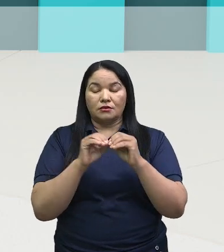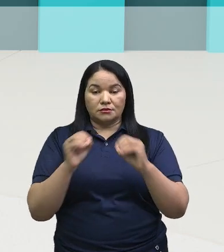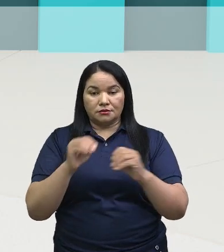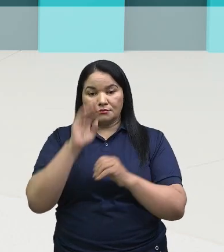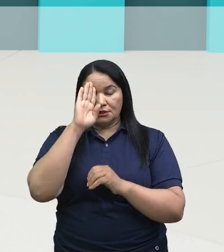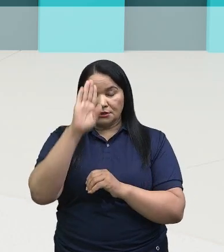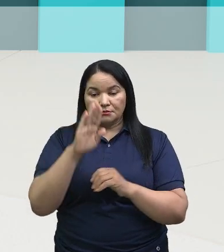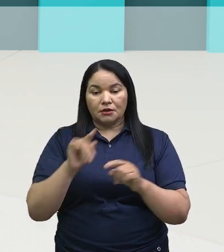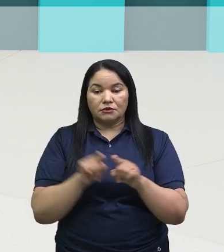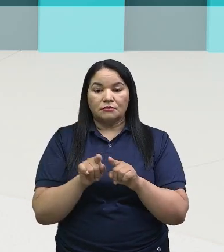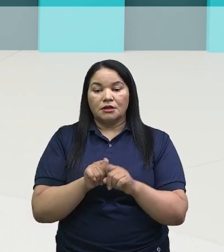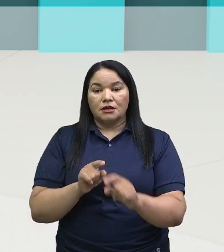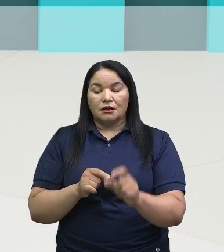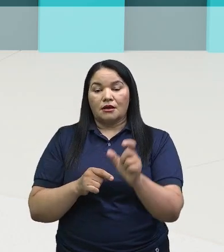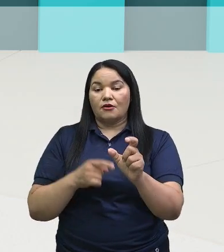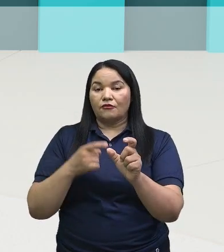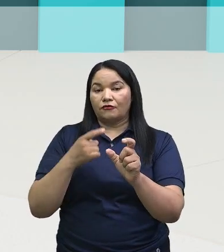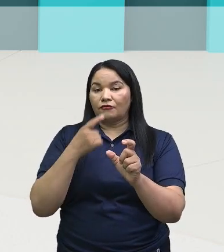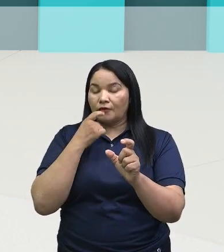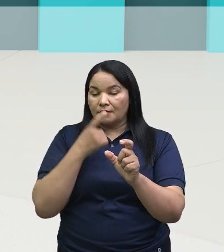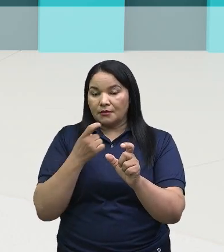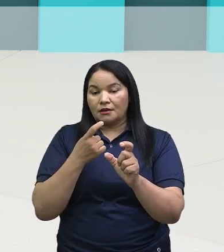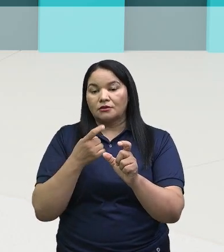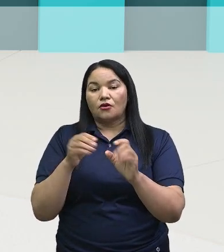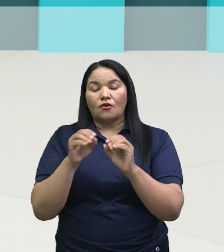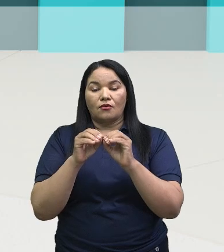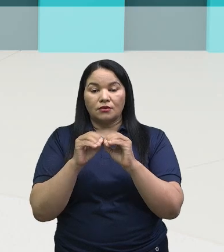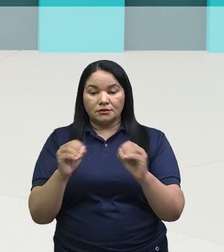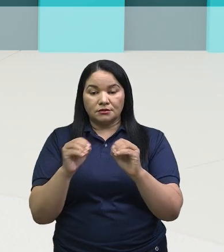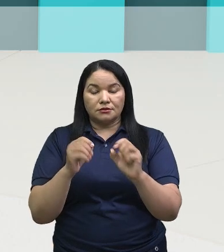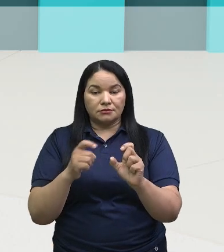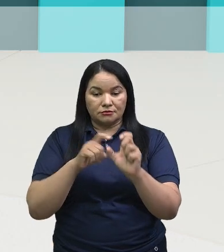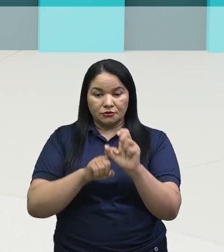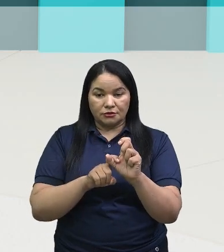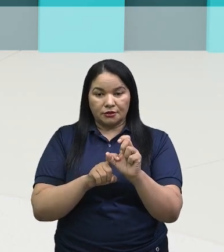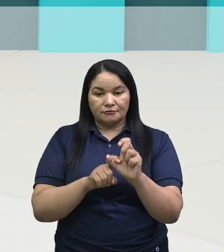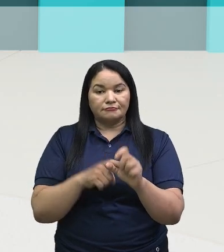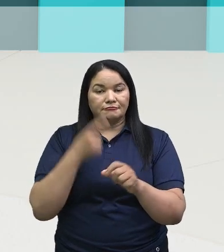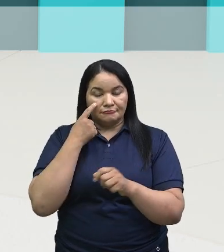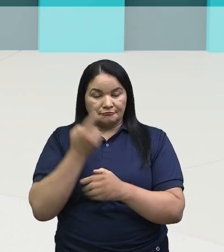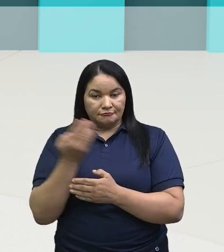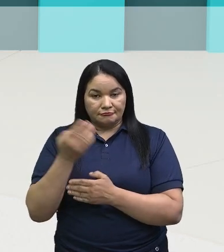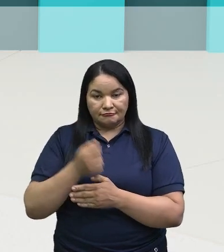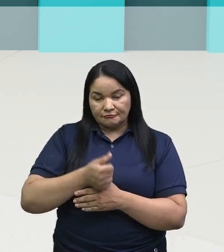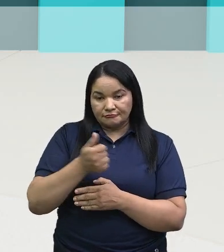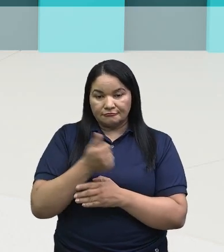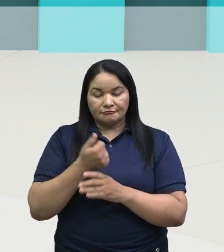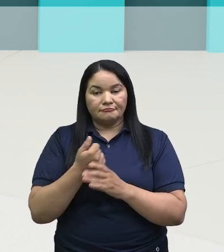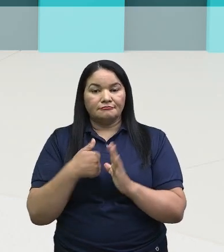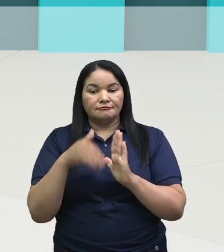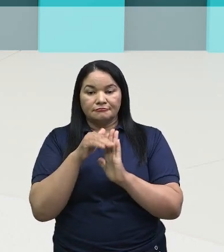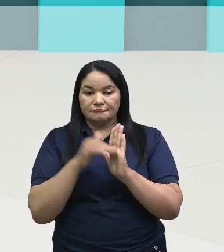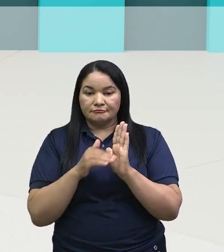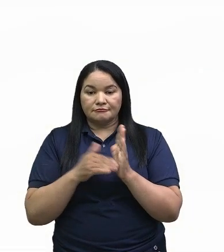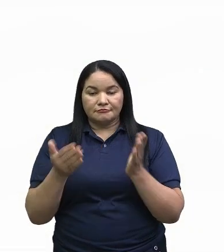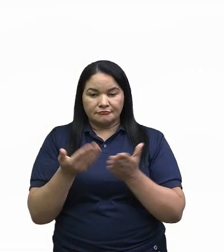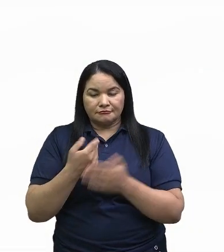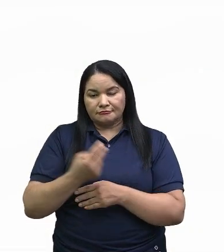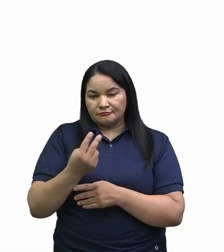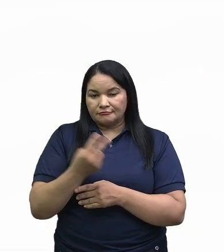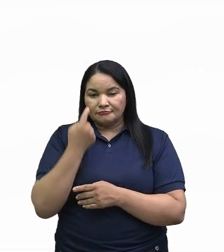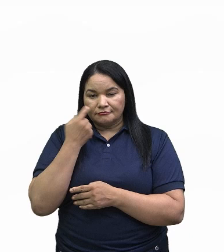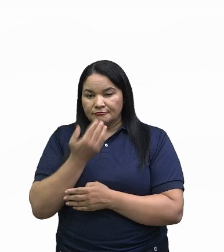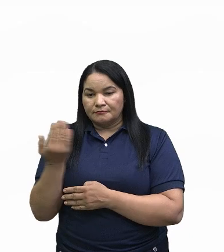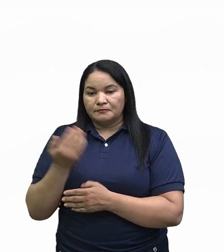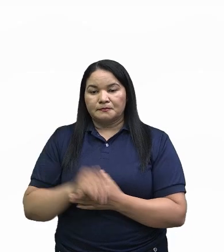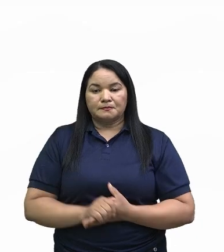a oração em vermelho é chamada de oração subordinada. Então, vimos aí a primeira classificação. Quero que vocês acompanhem a segunda comigo. Vejam